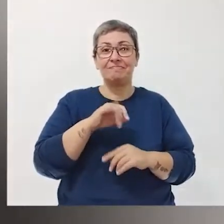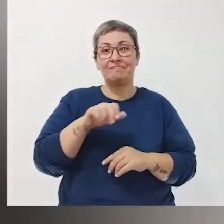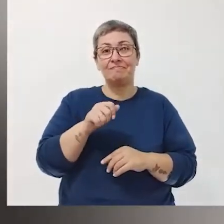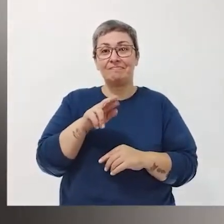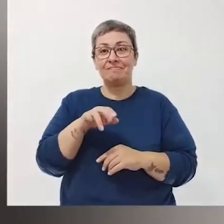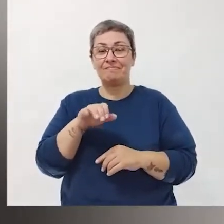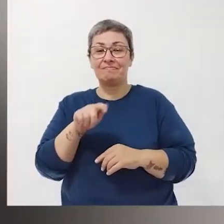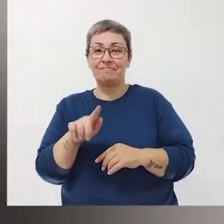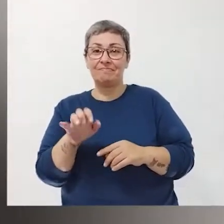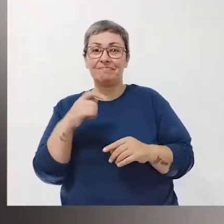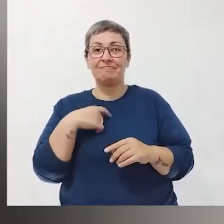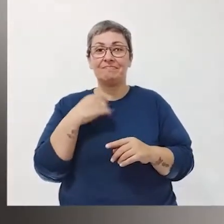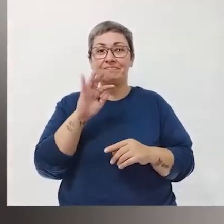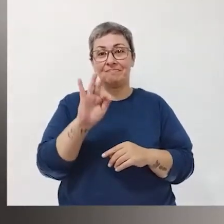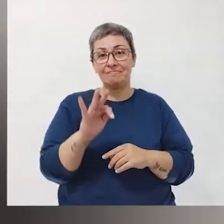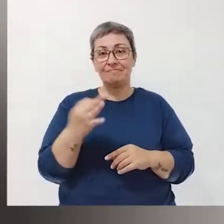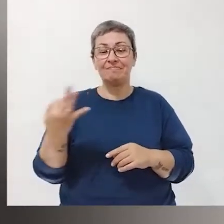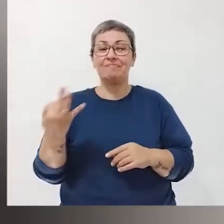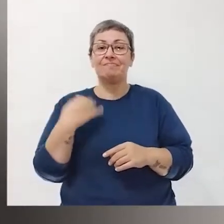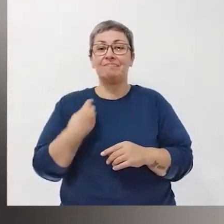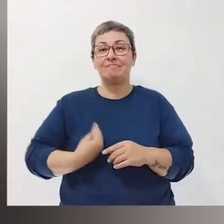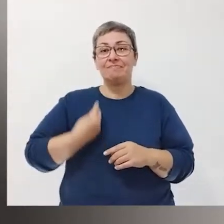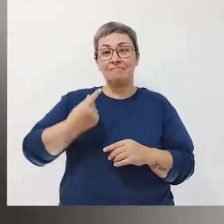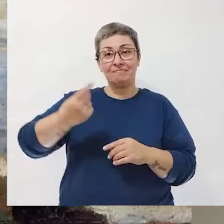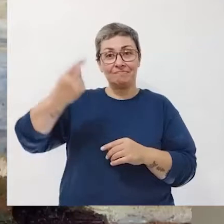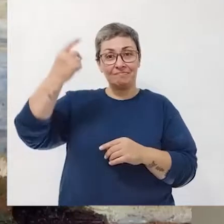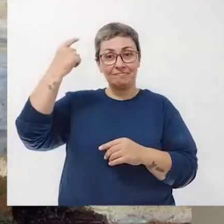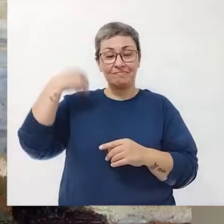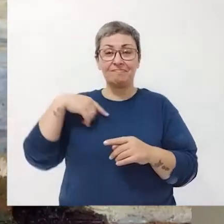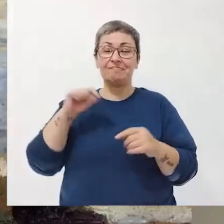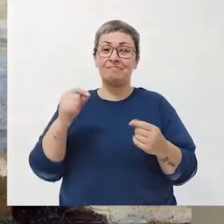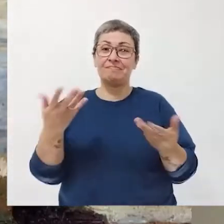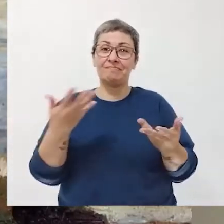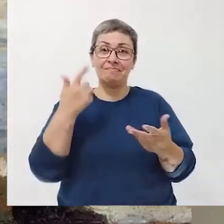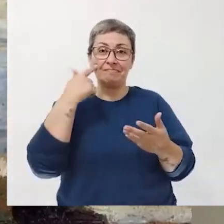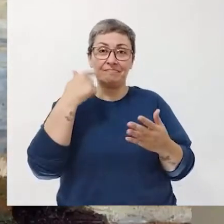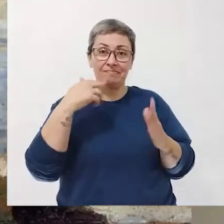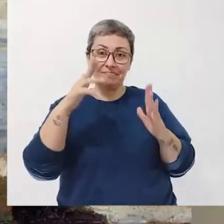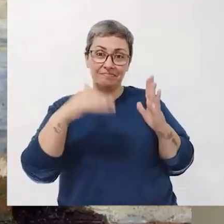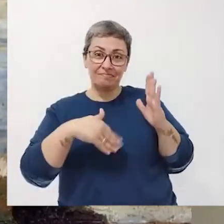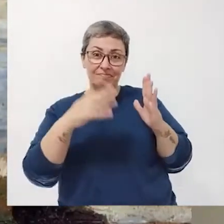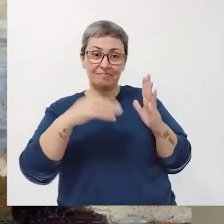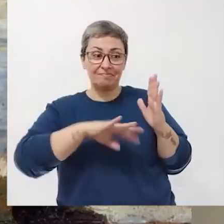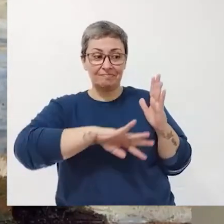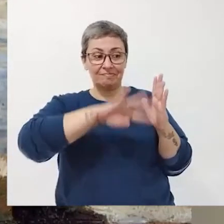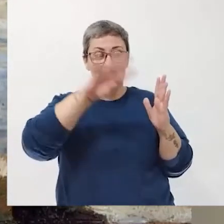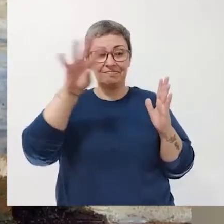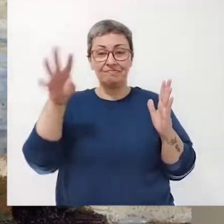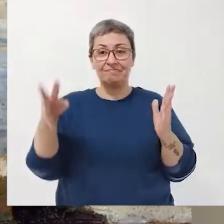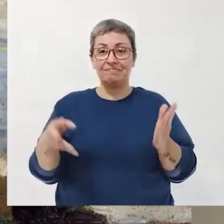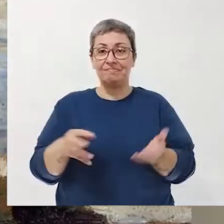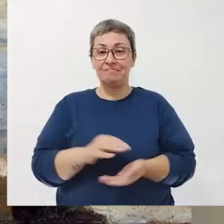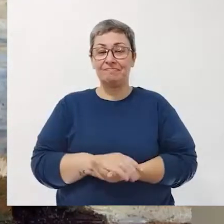Seurat, um artista francês que viveu há muito tempo atrás. Olha a sua pintura do arco-íris.